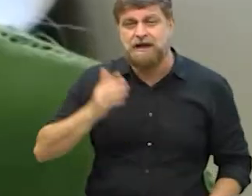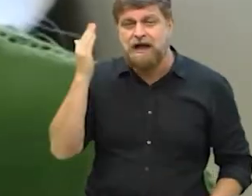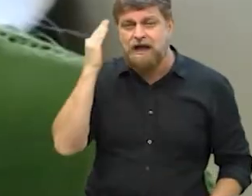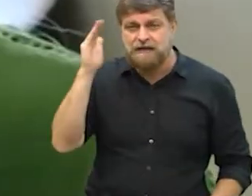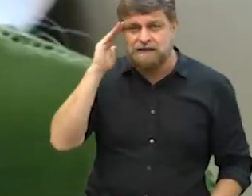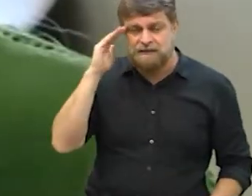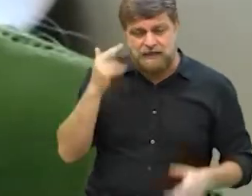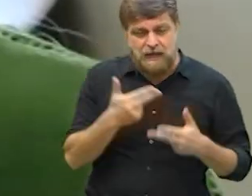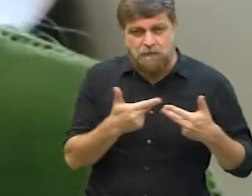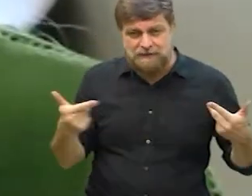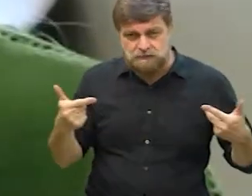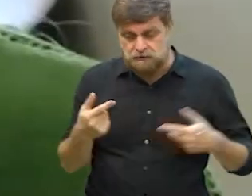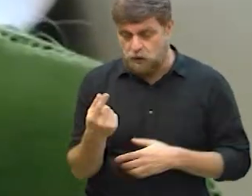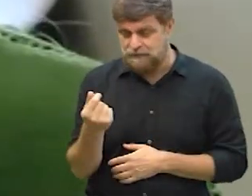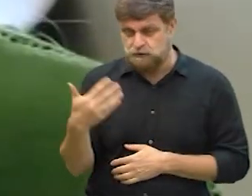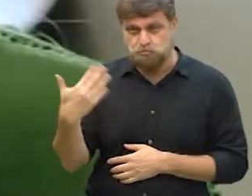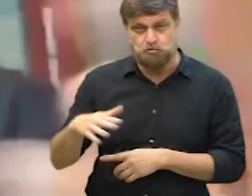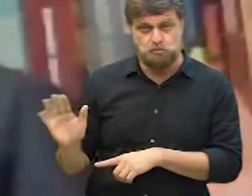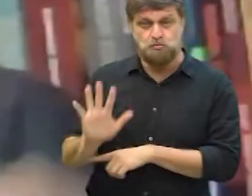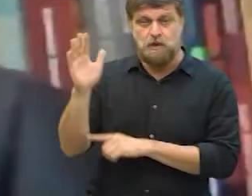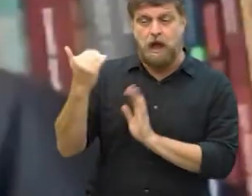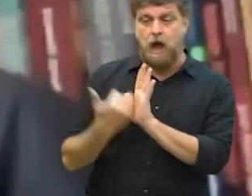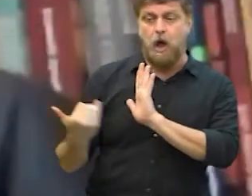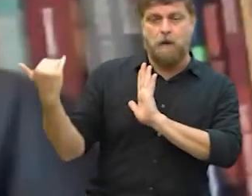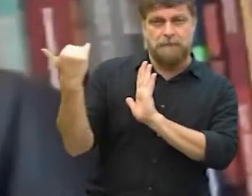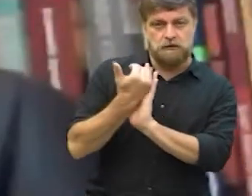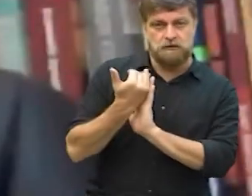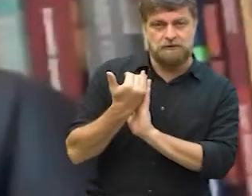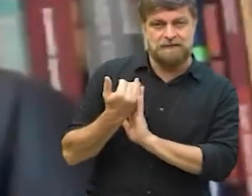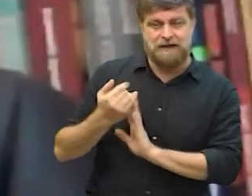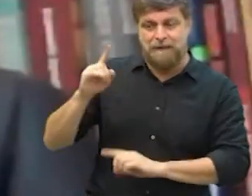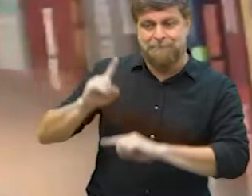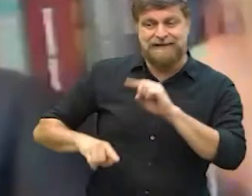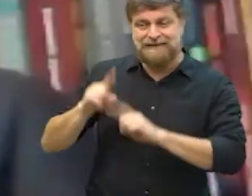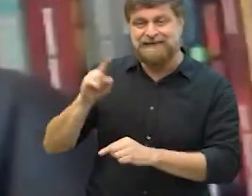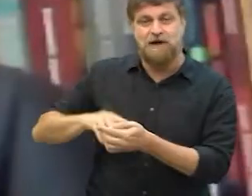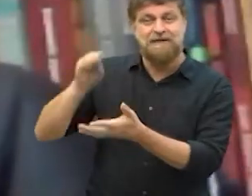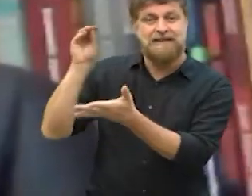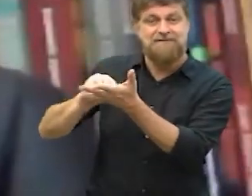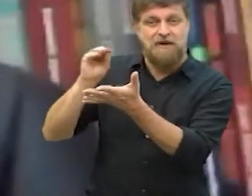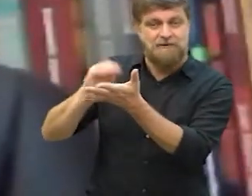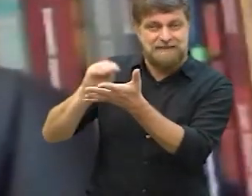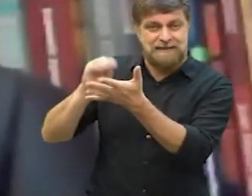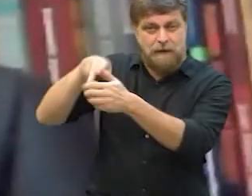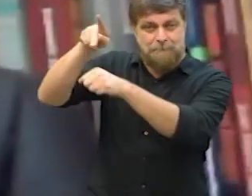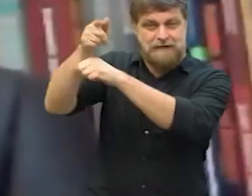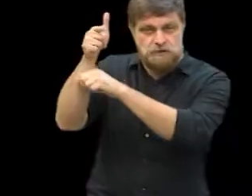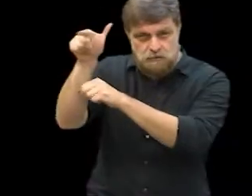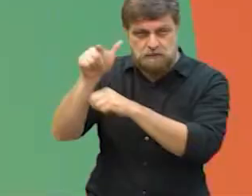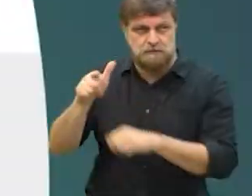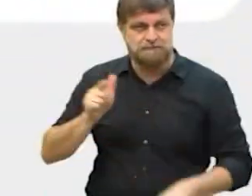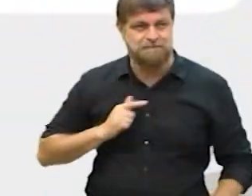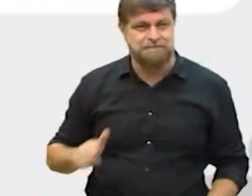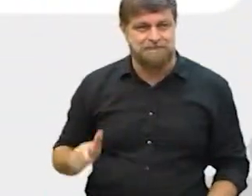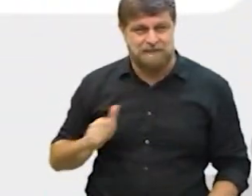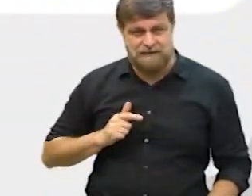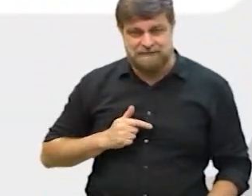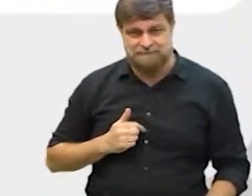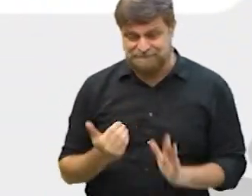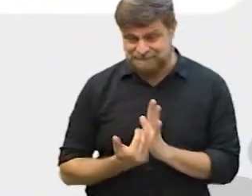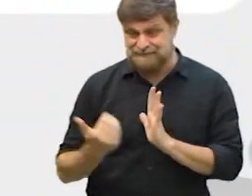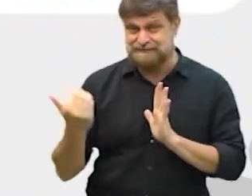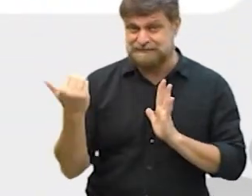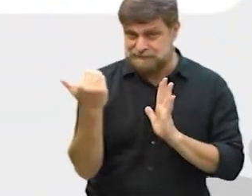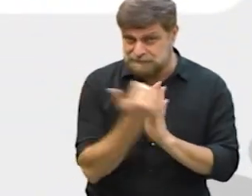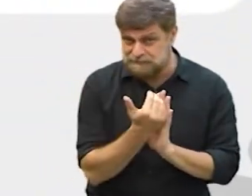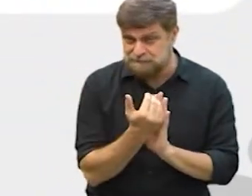nós temos que entender que muitos preços aumentaram porque está faltando no mercado internacional. A carga tributária